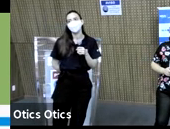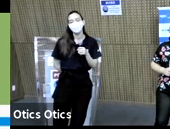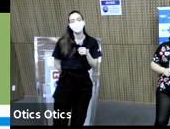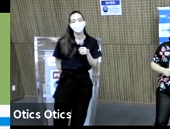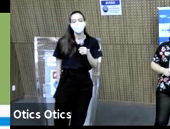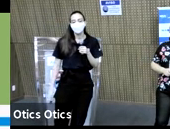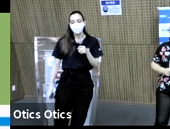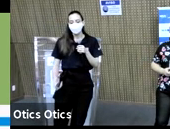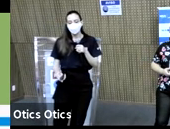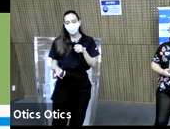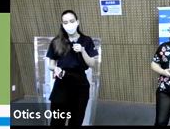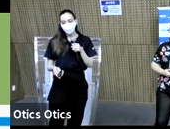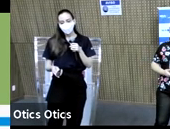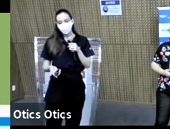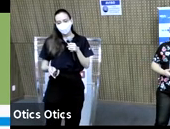indicador.